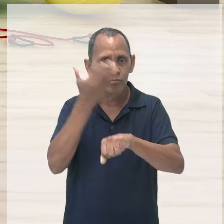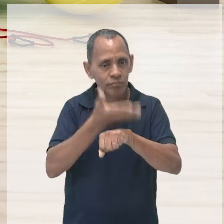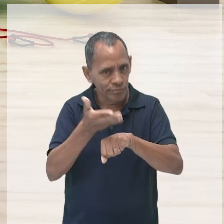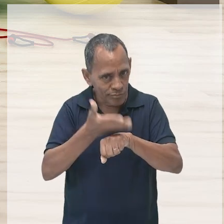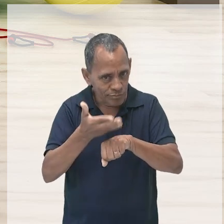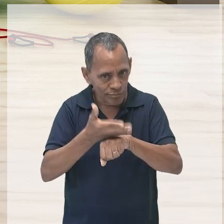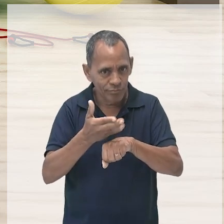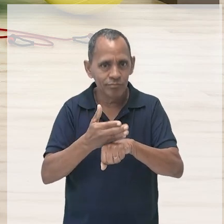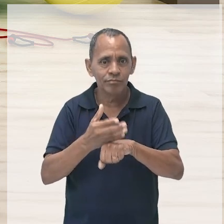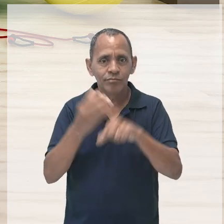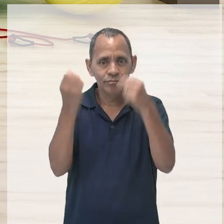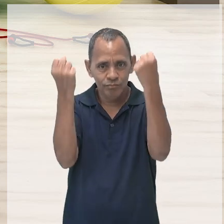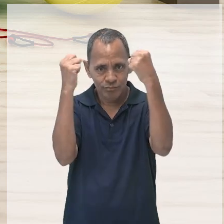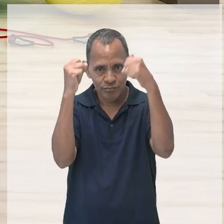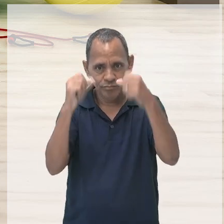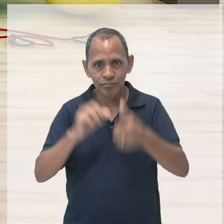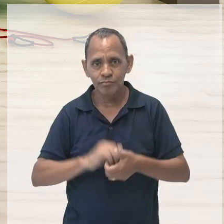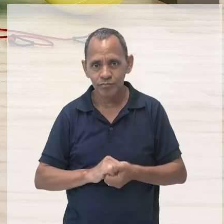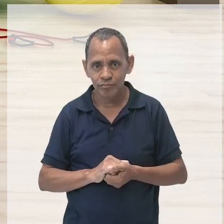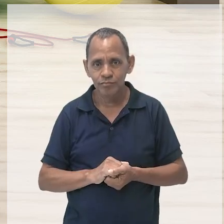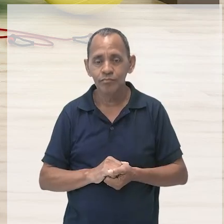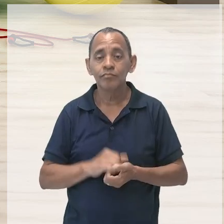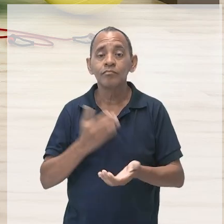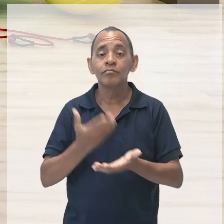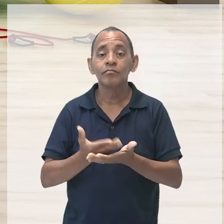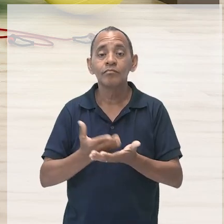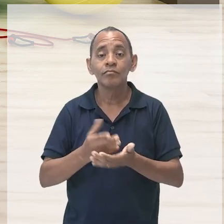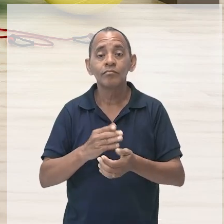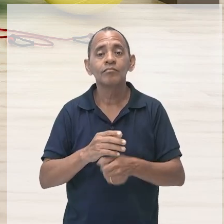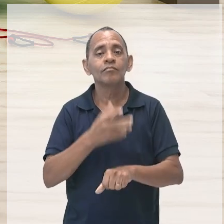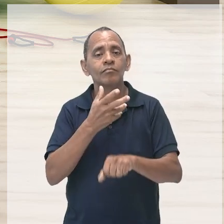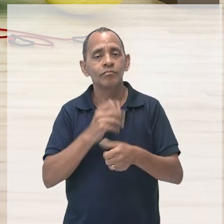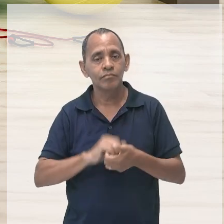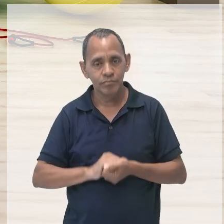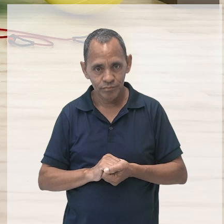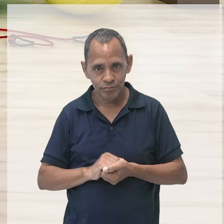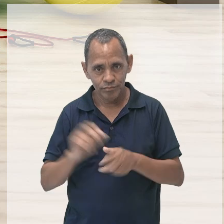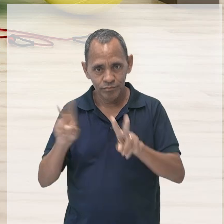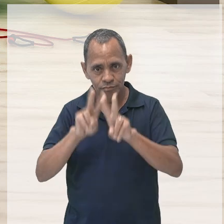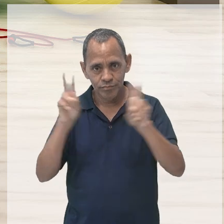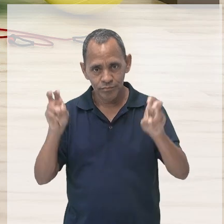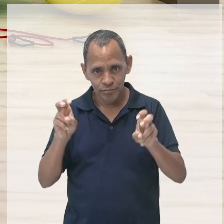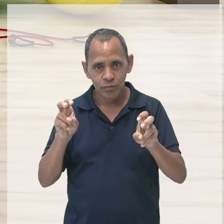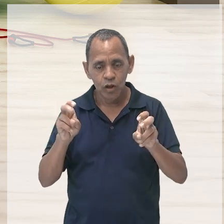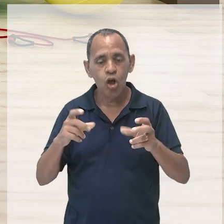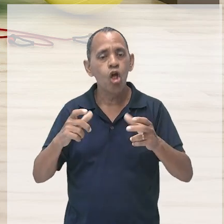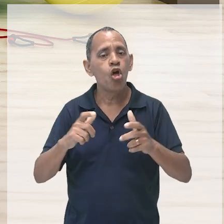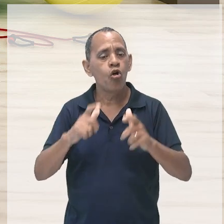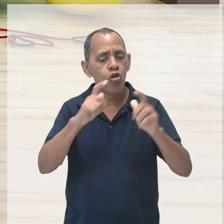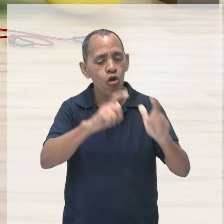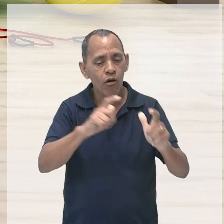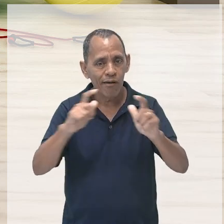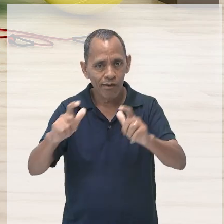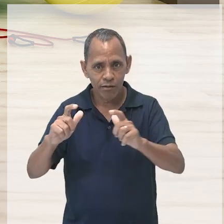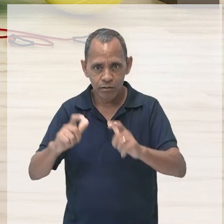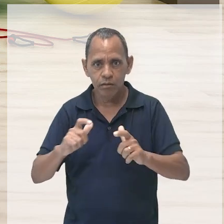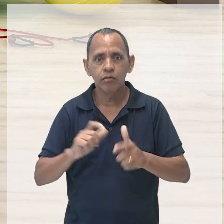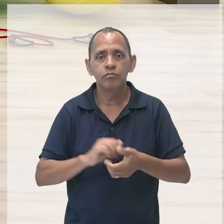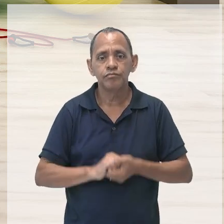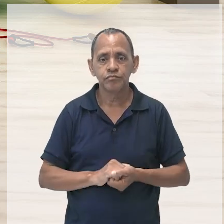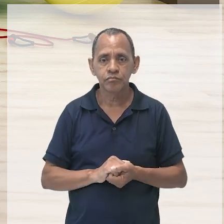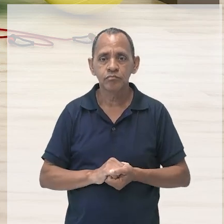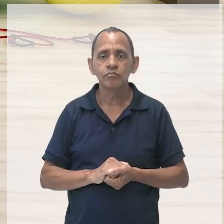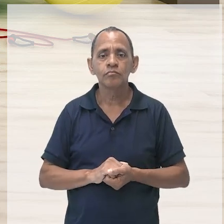ginástica. A nossa aula especificamente vai falar sobre ginástica localizada, mas a ginástica localizada ela vai